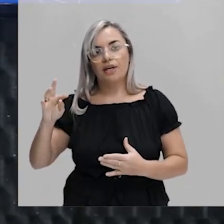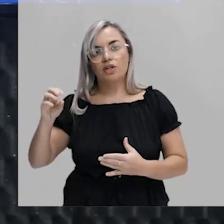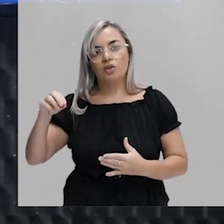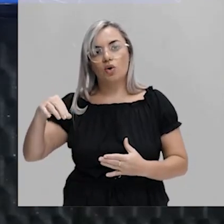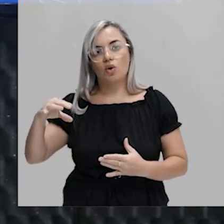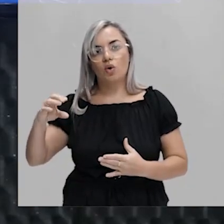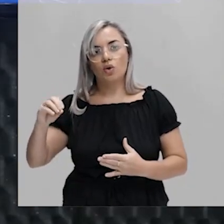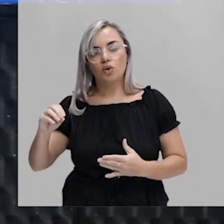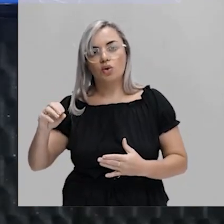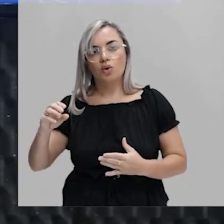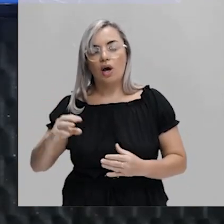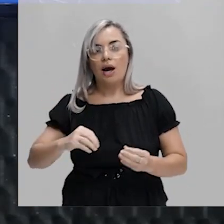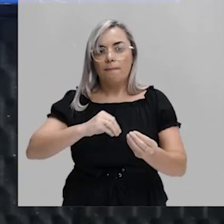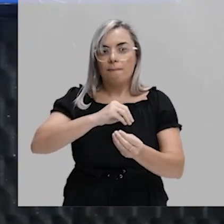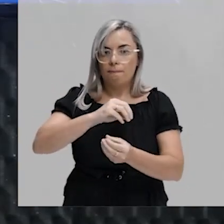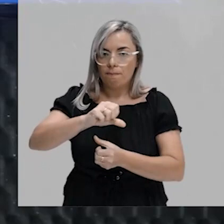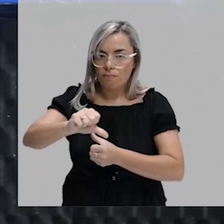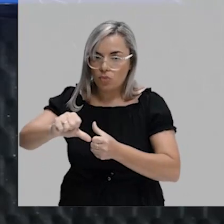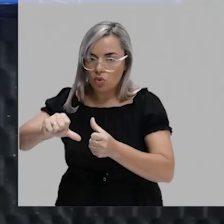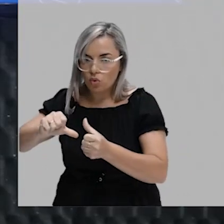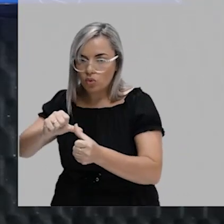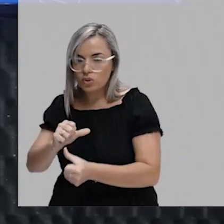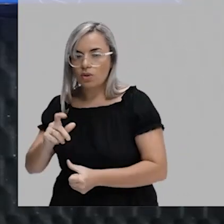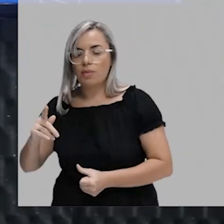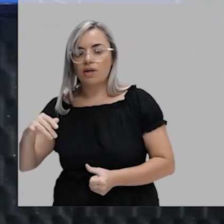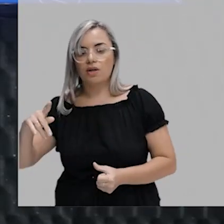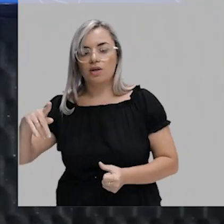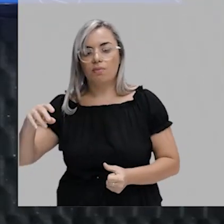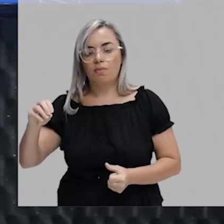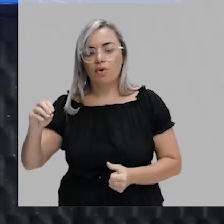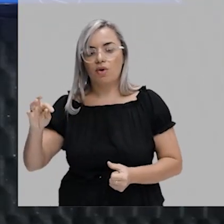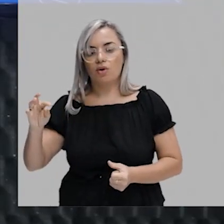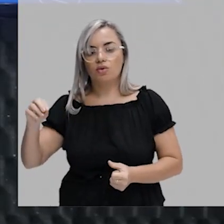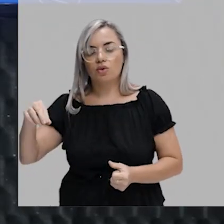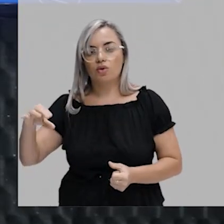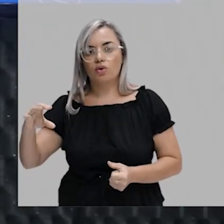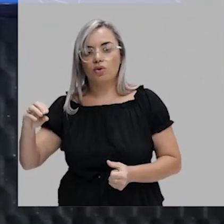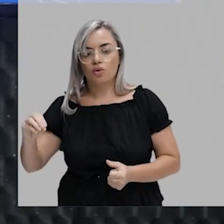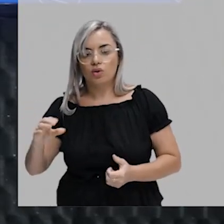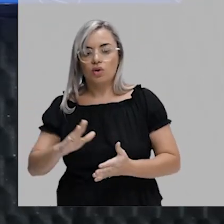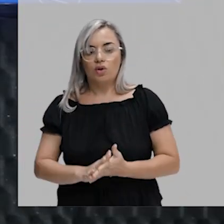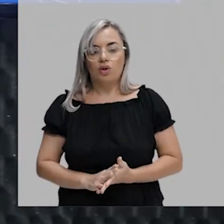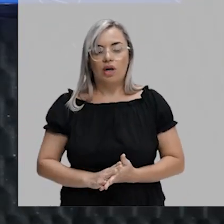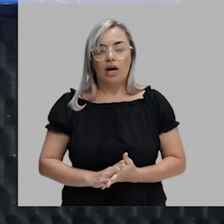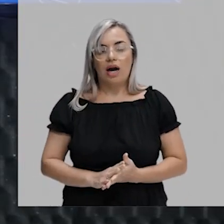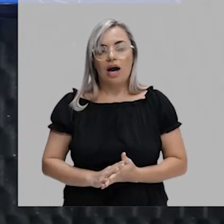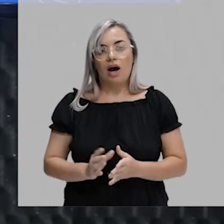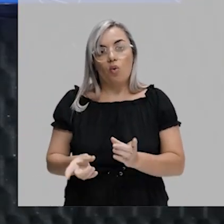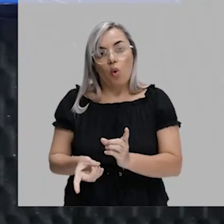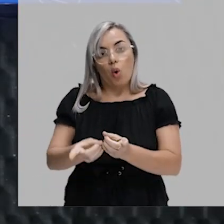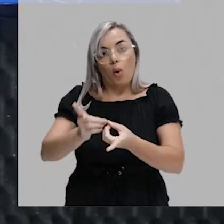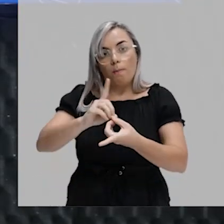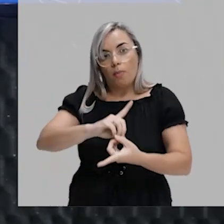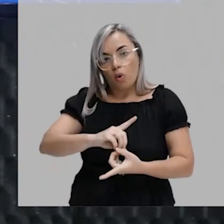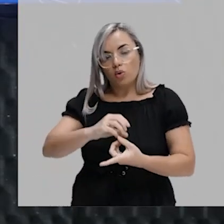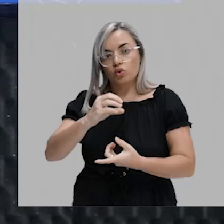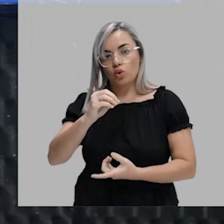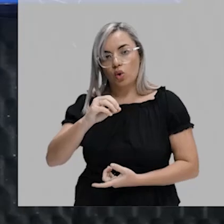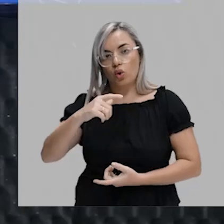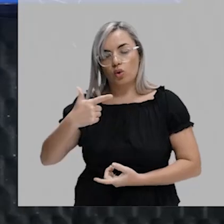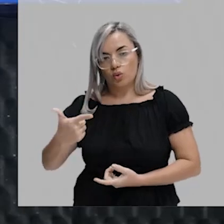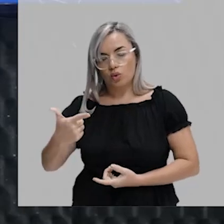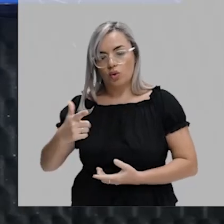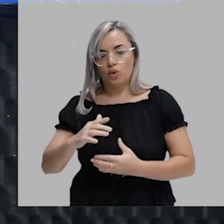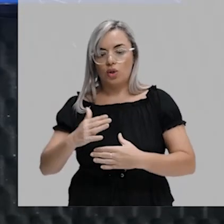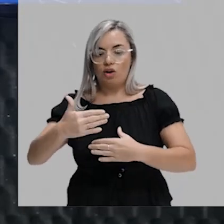hipotônico. E o inverso vai acontecer com o oxigênio. Onde é que está mais concentrado com o oxigênio? Está mais concentrado de